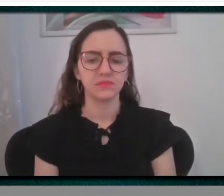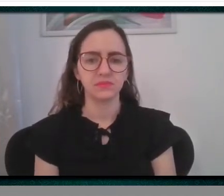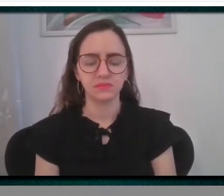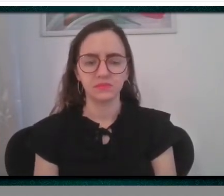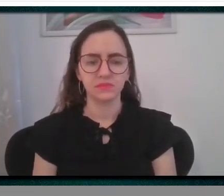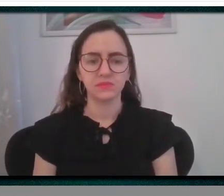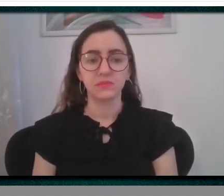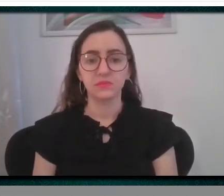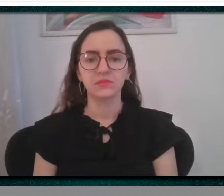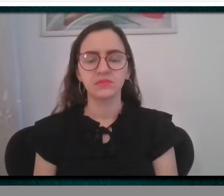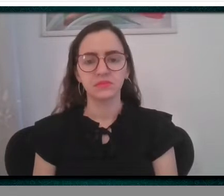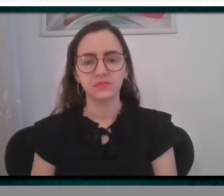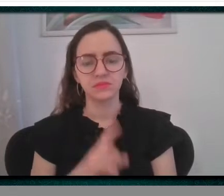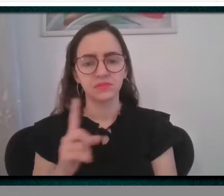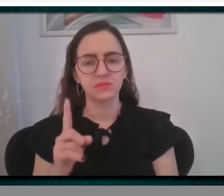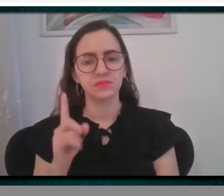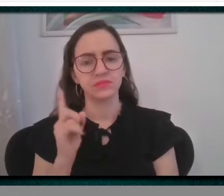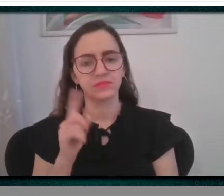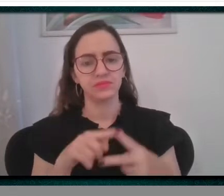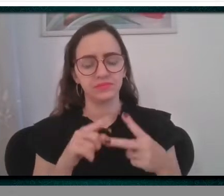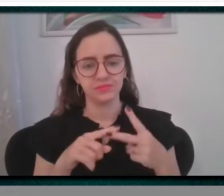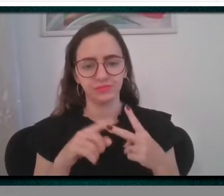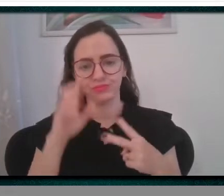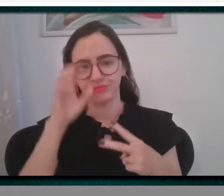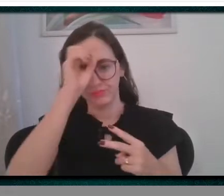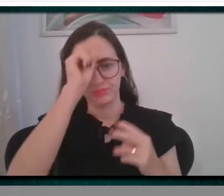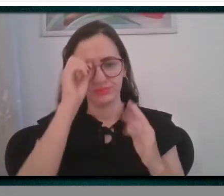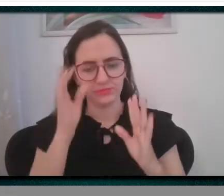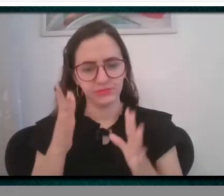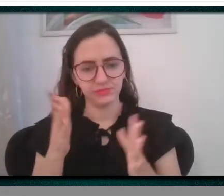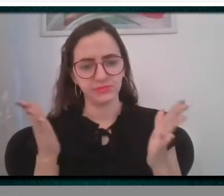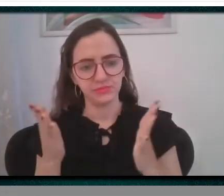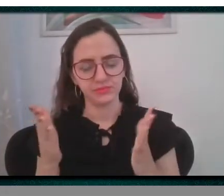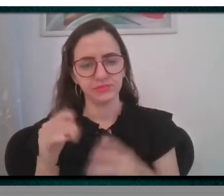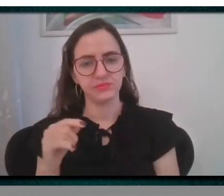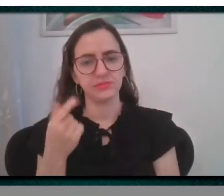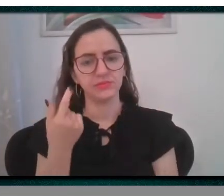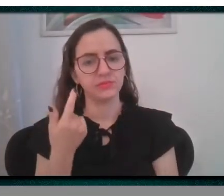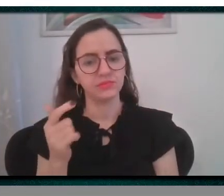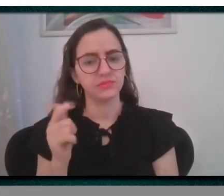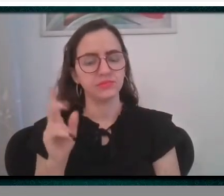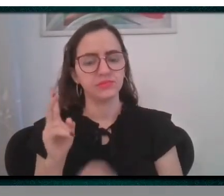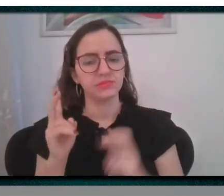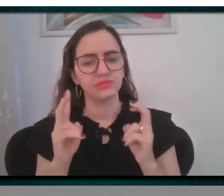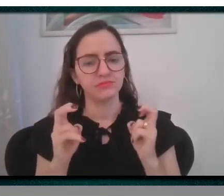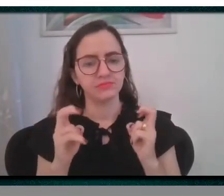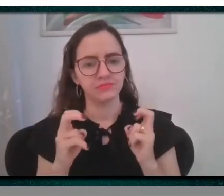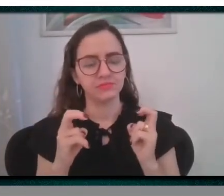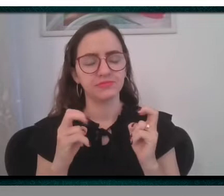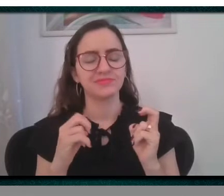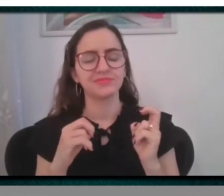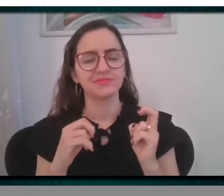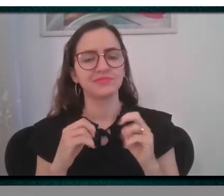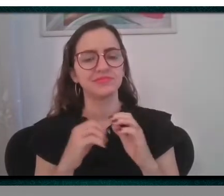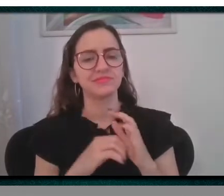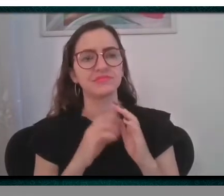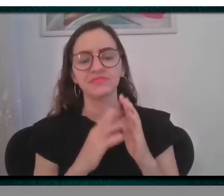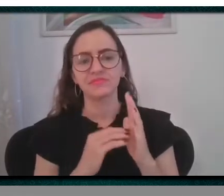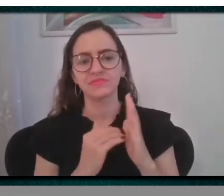esses dois pontos. Agora, a gente entra em um outro patamar de conteúdo, que é justamente